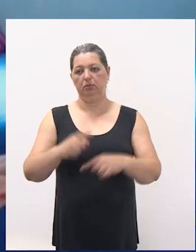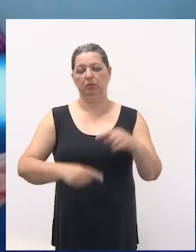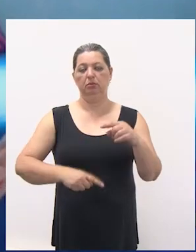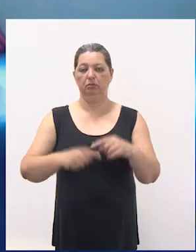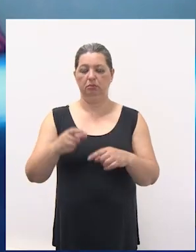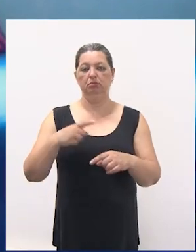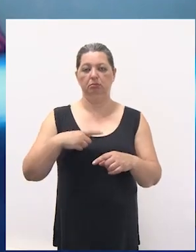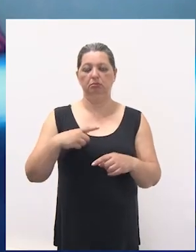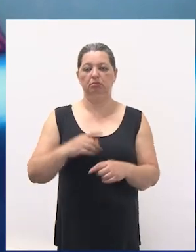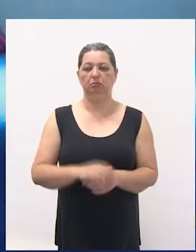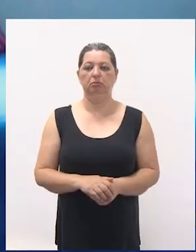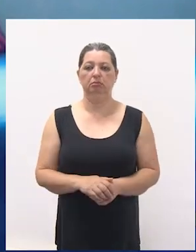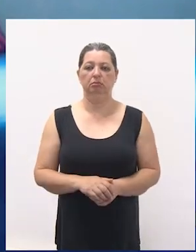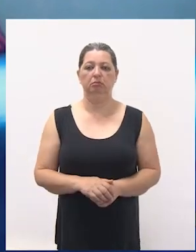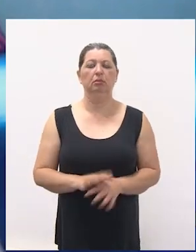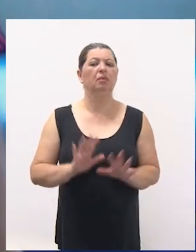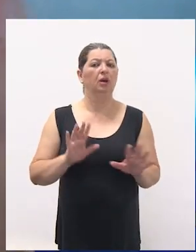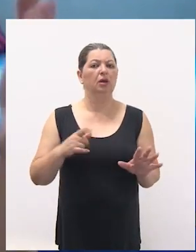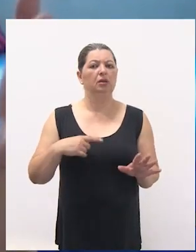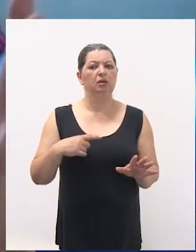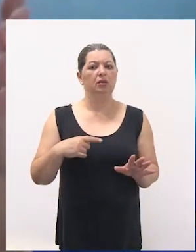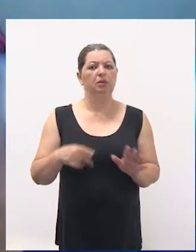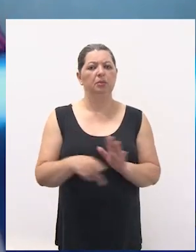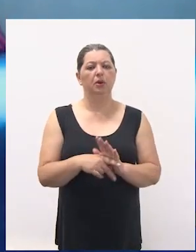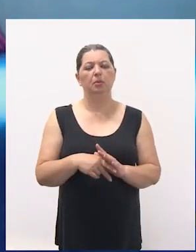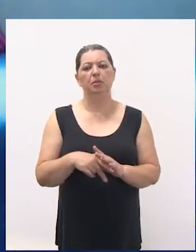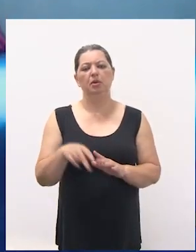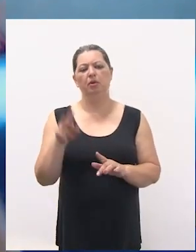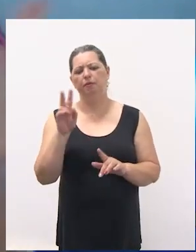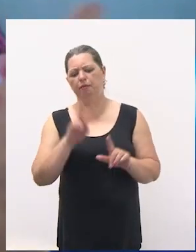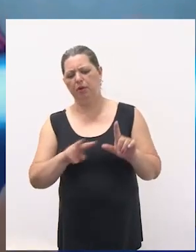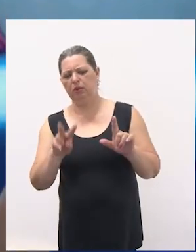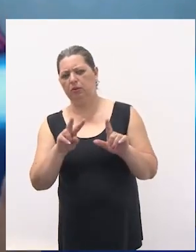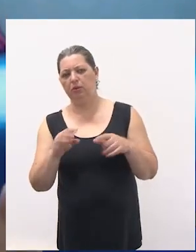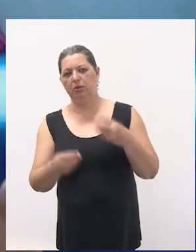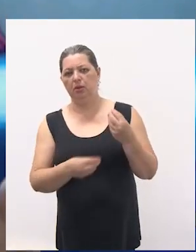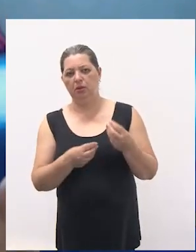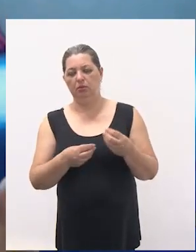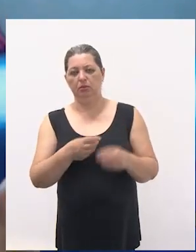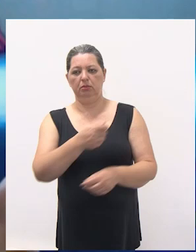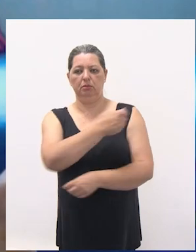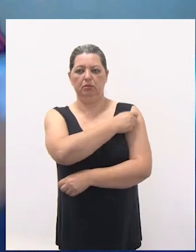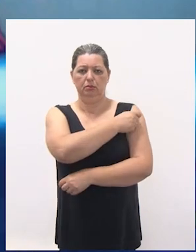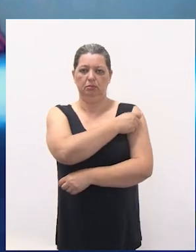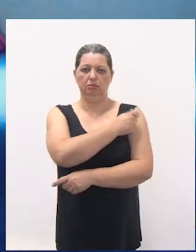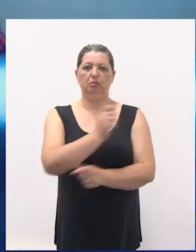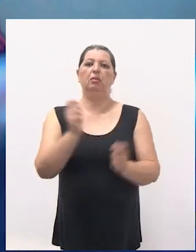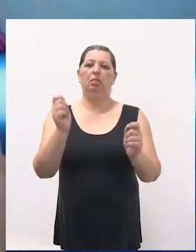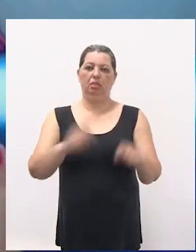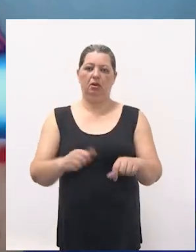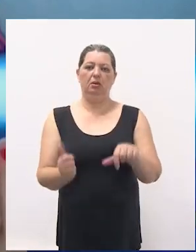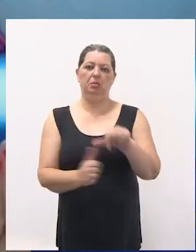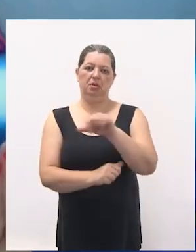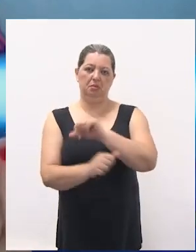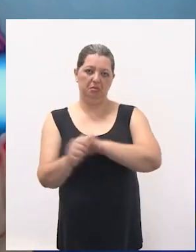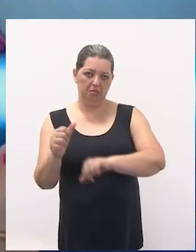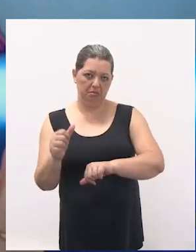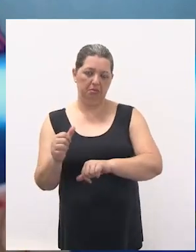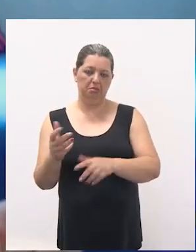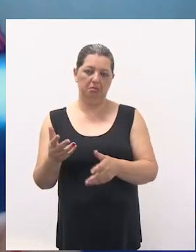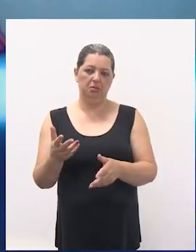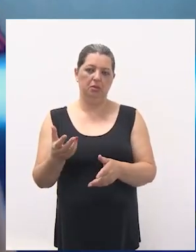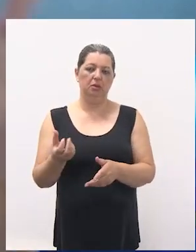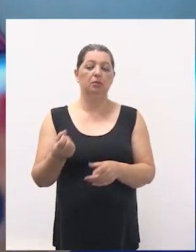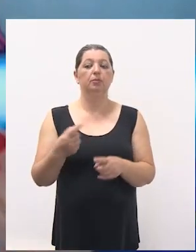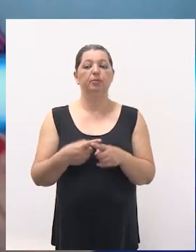Docs. Mas aí, você tendo visualizar, o aluno não pode mexer nesse arquivo. Sim. Então, ele é muito melhor até do que um